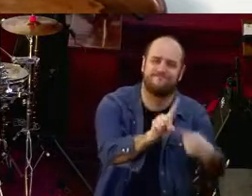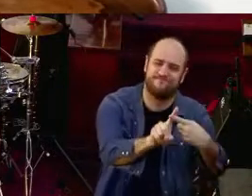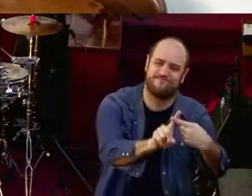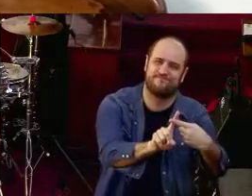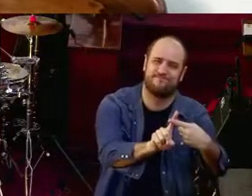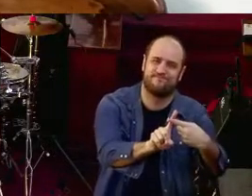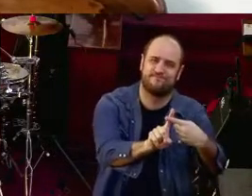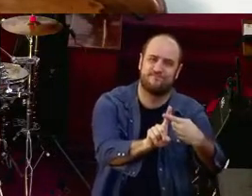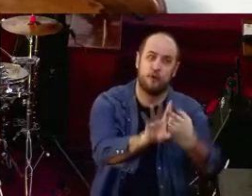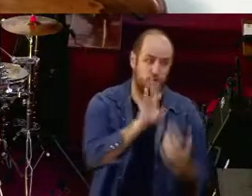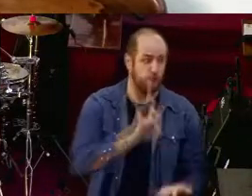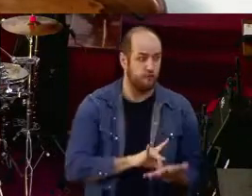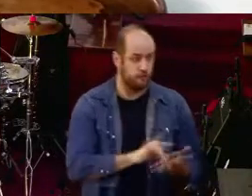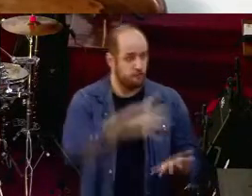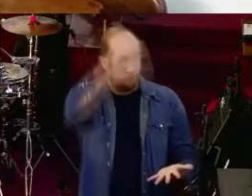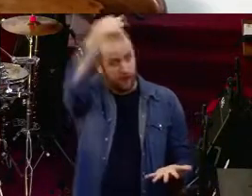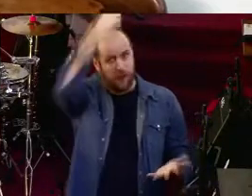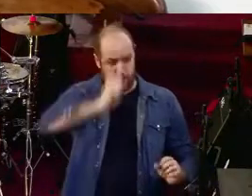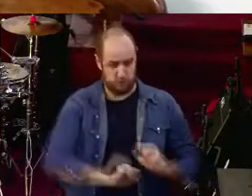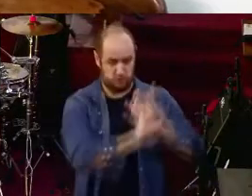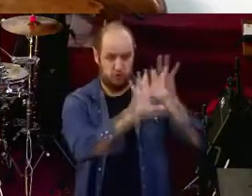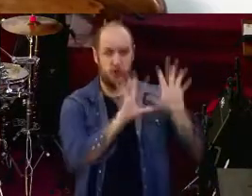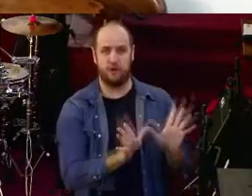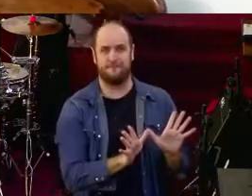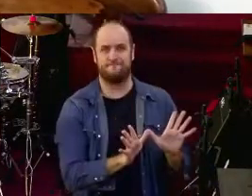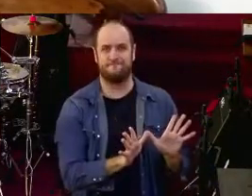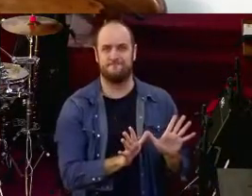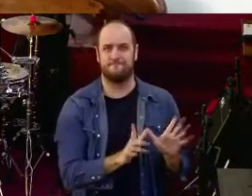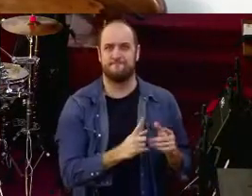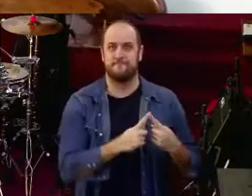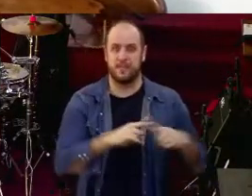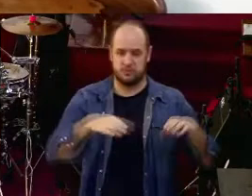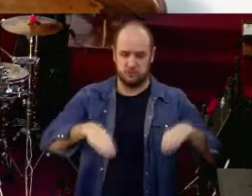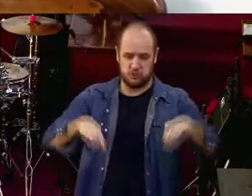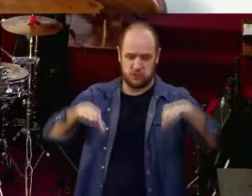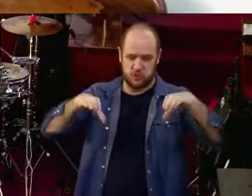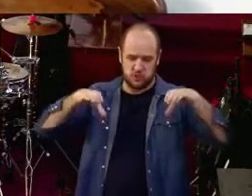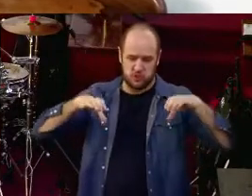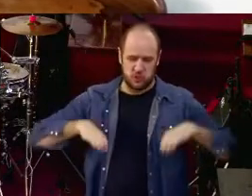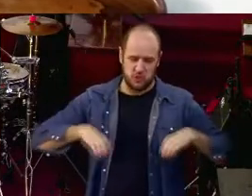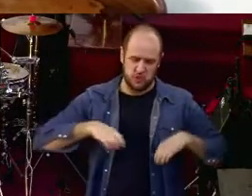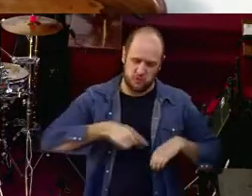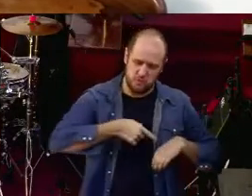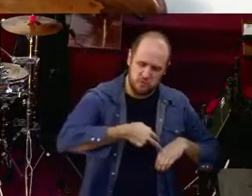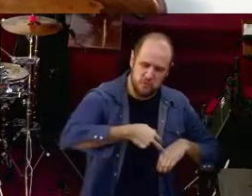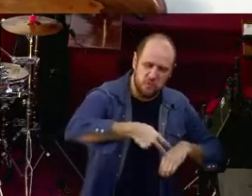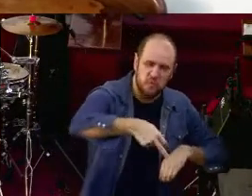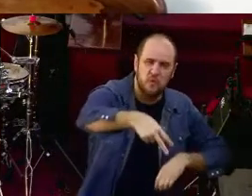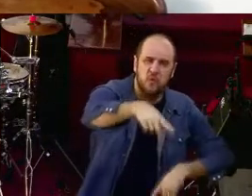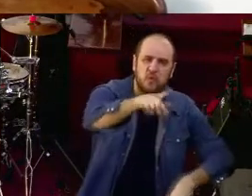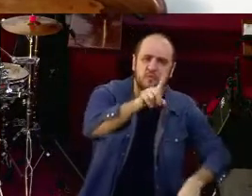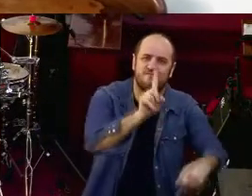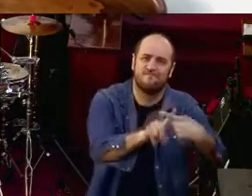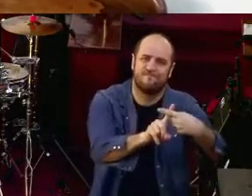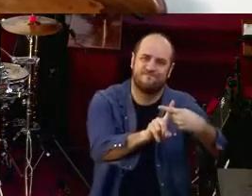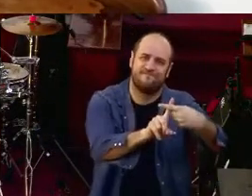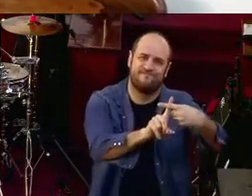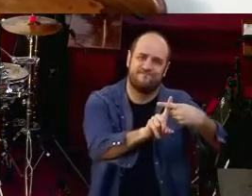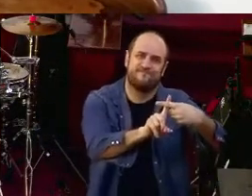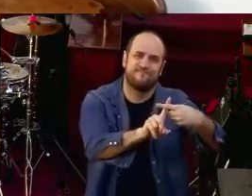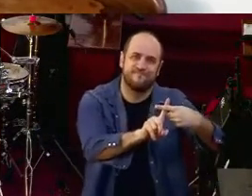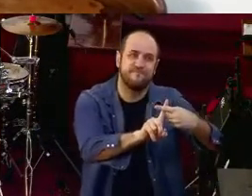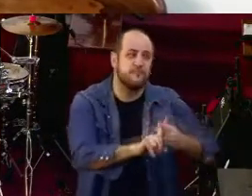sendo glorificado, mas o trono do rei é uma cruz. É verdade que ele é